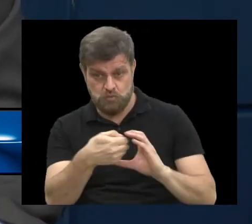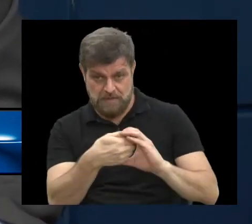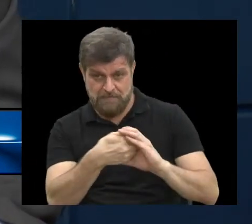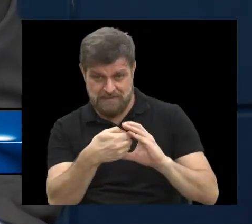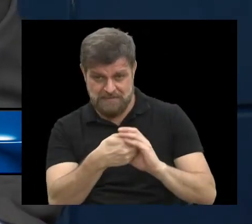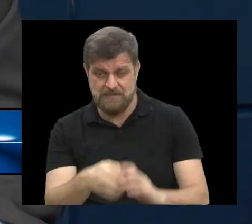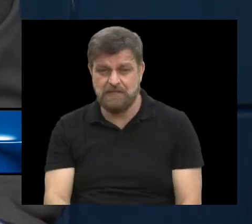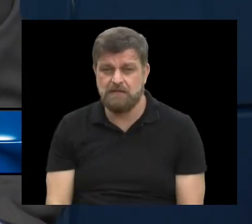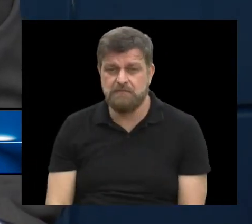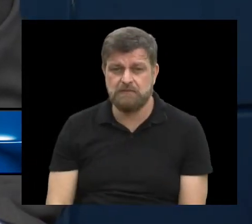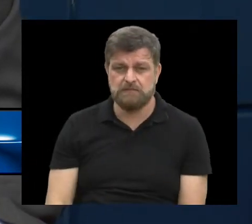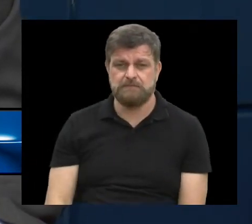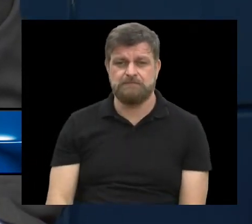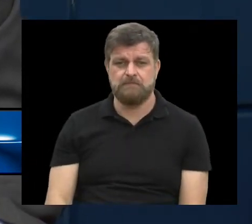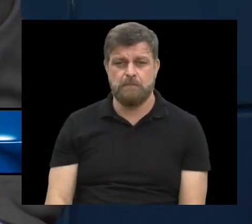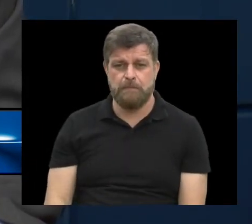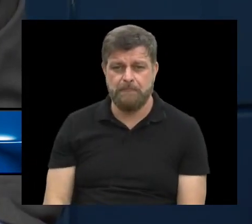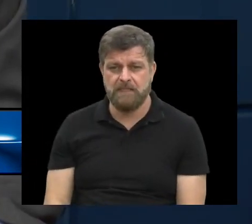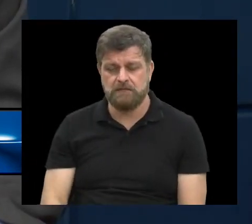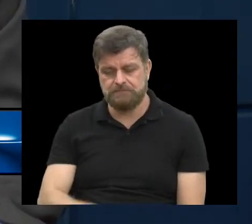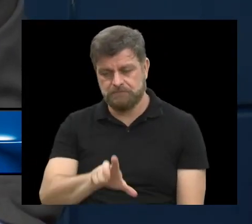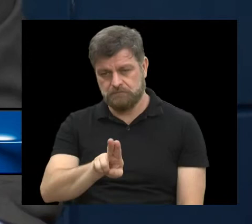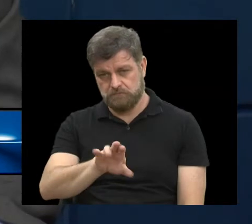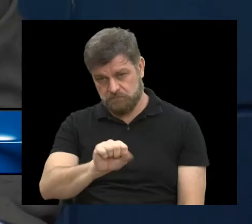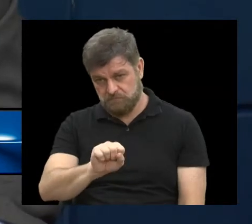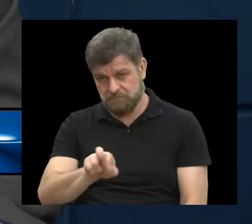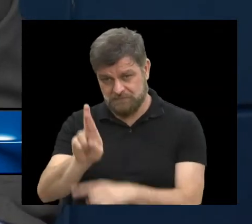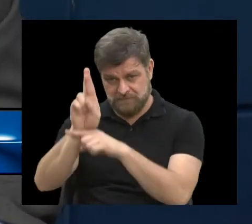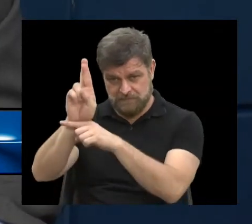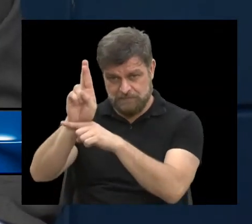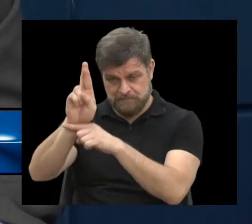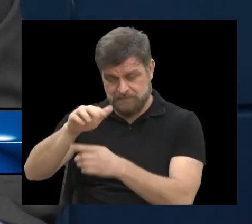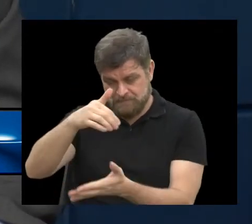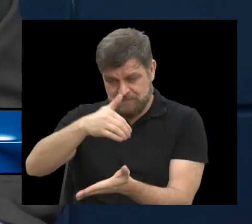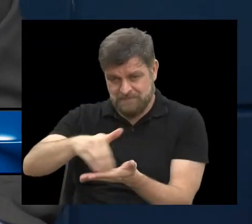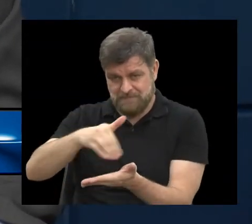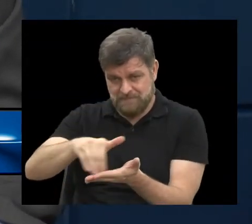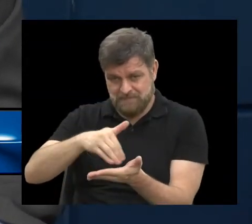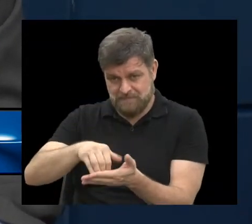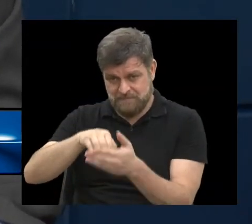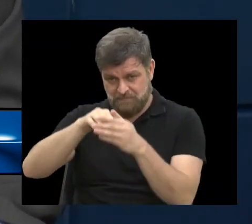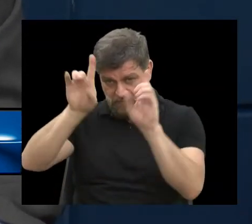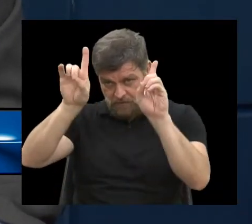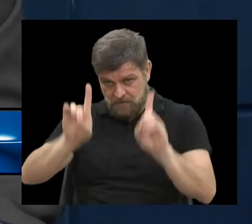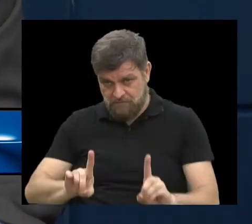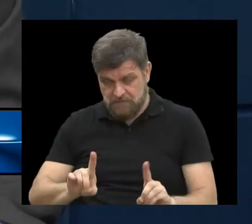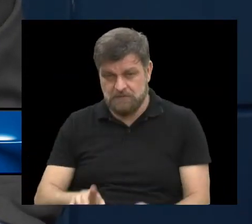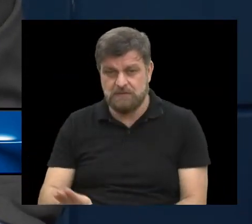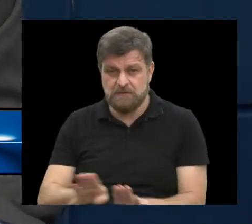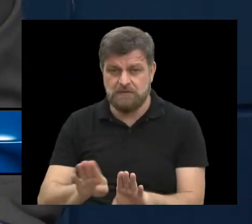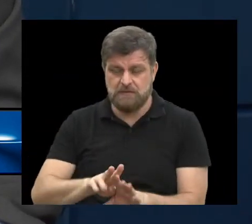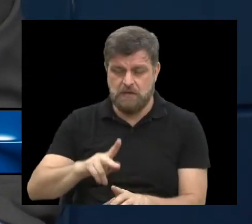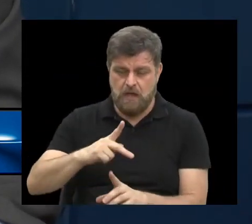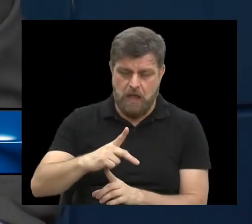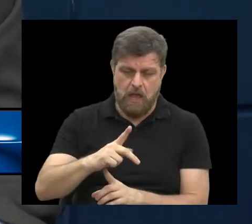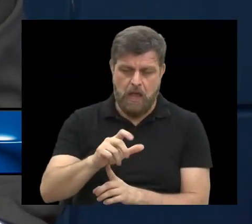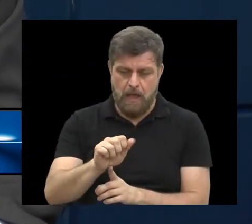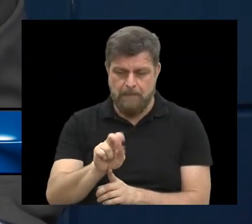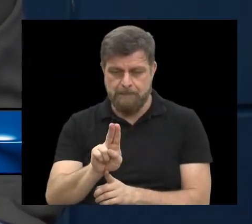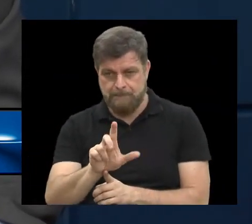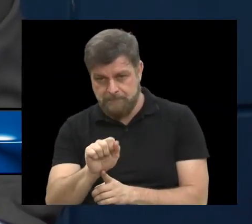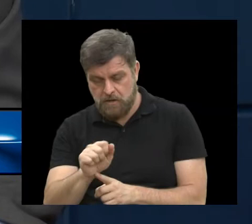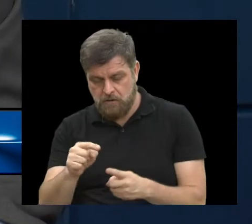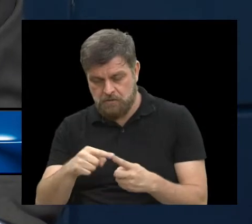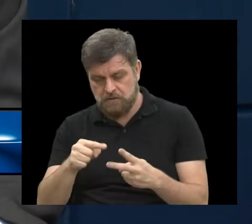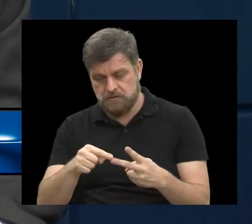Pascamp, do Luiz, representando a nossa secretária, da Paula e do Tiago,